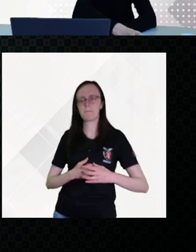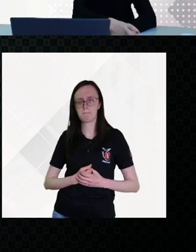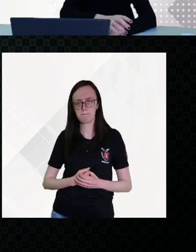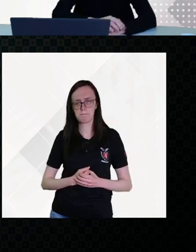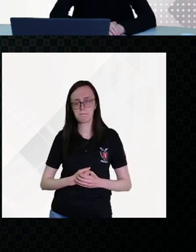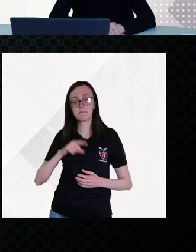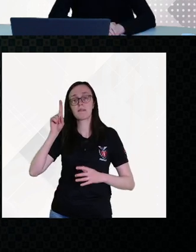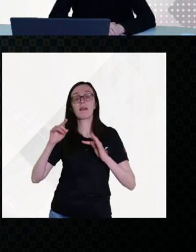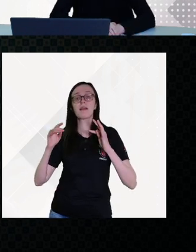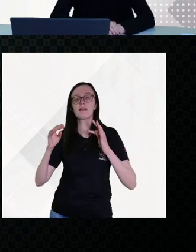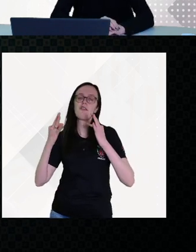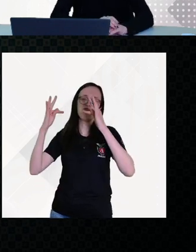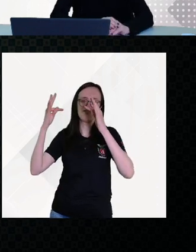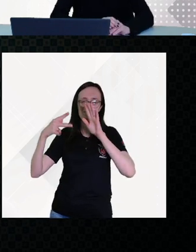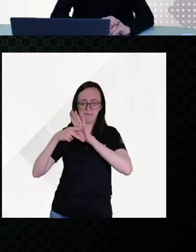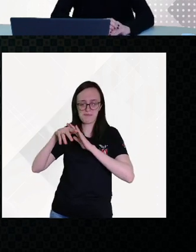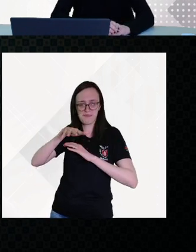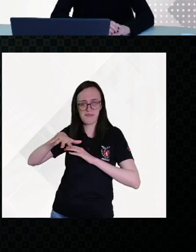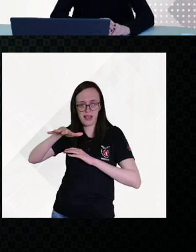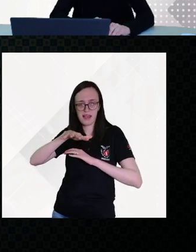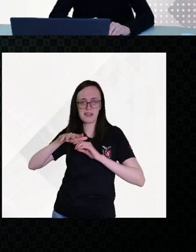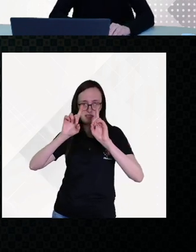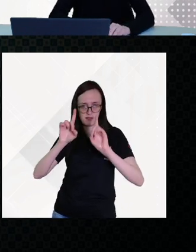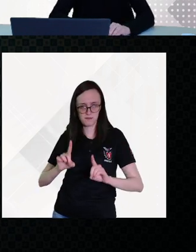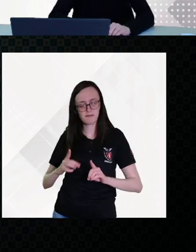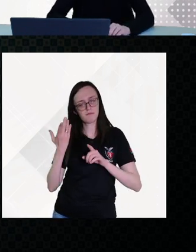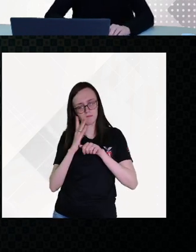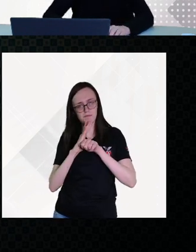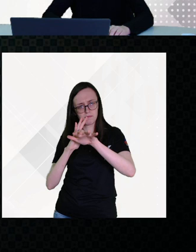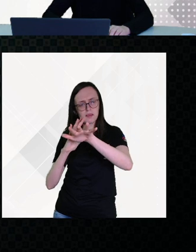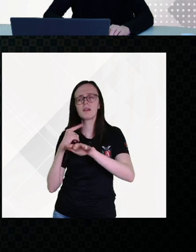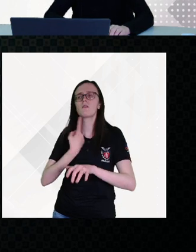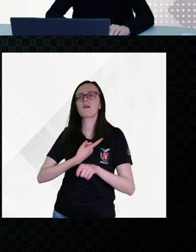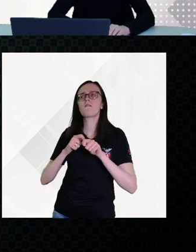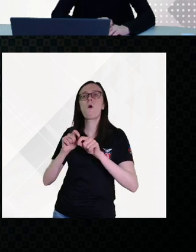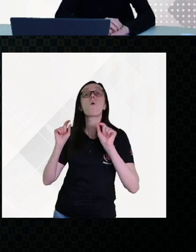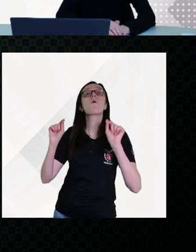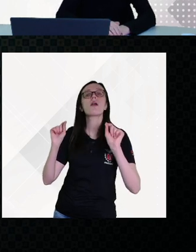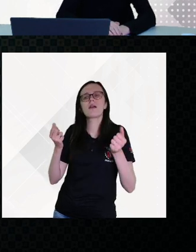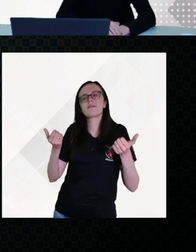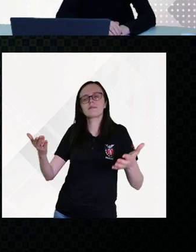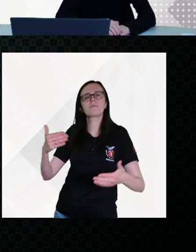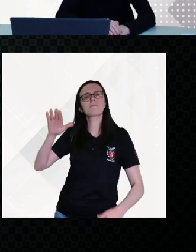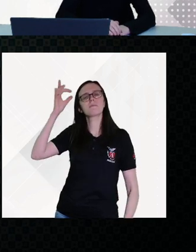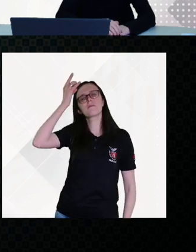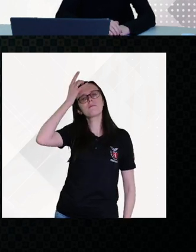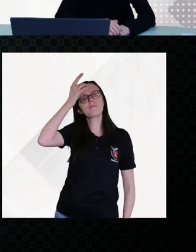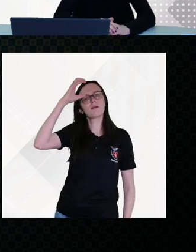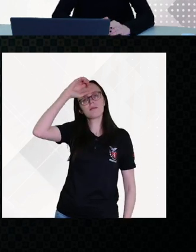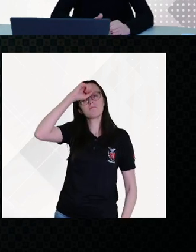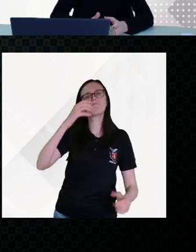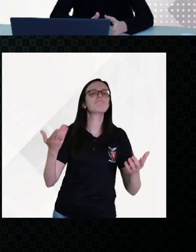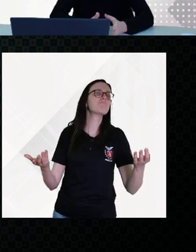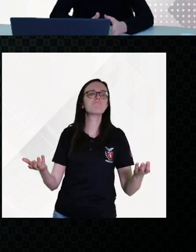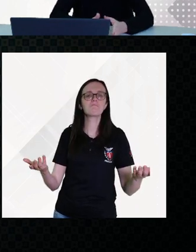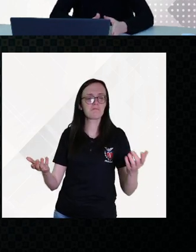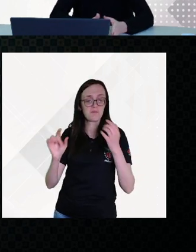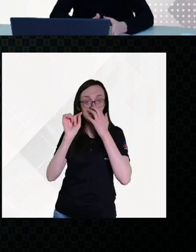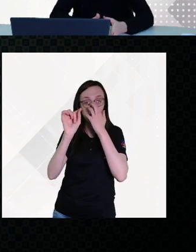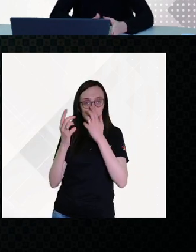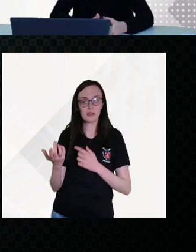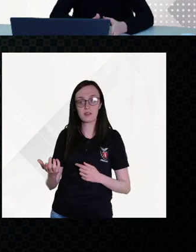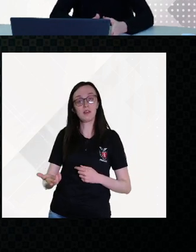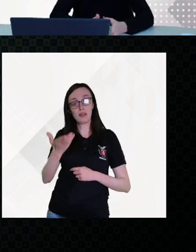da tecnologia assistiva. Então, o que vamos fazer para facilitar esse aprendizado, para que